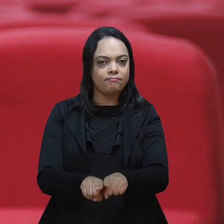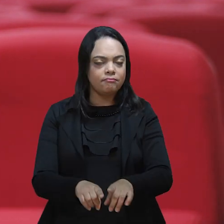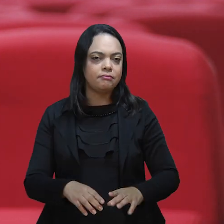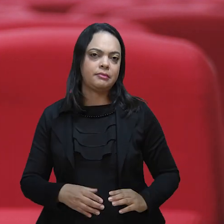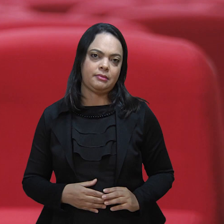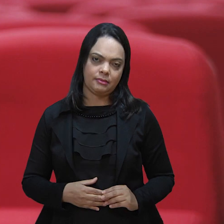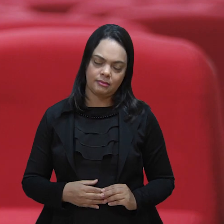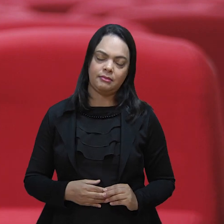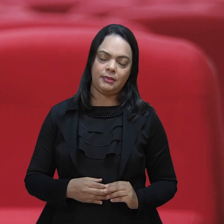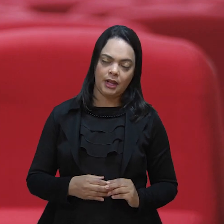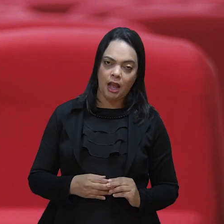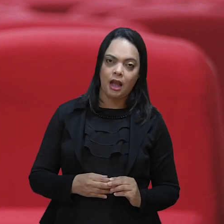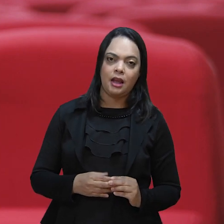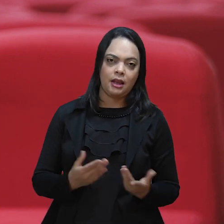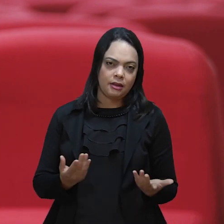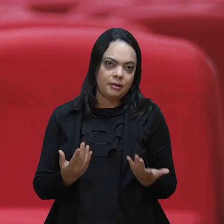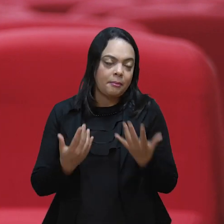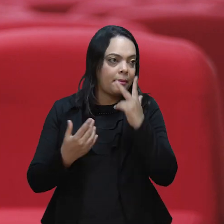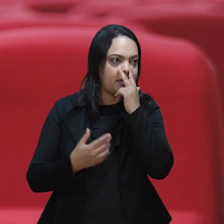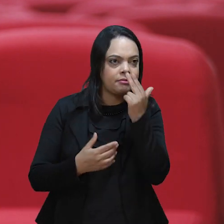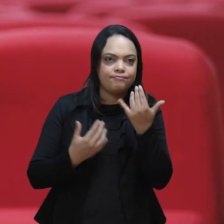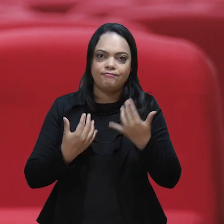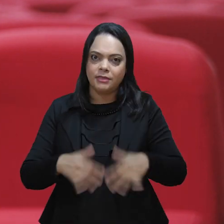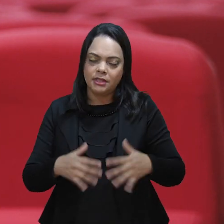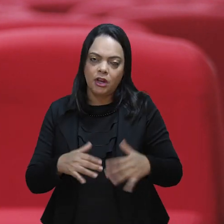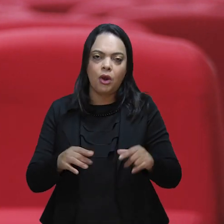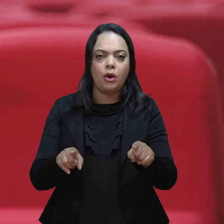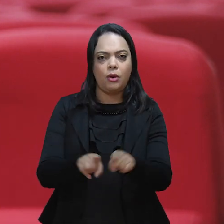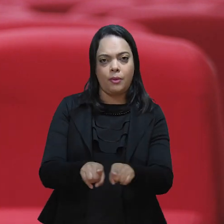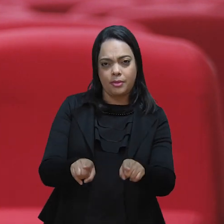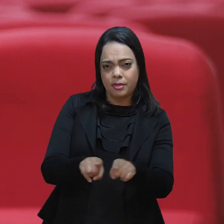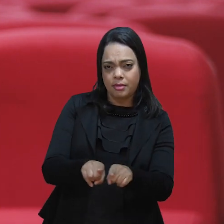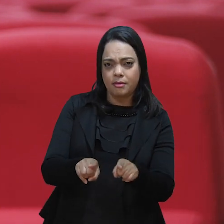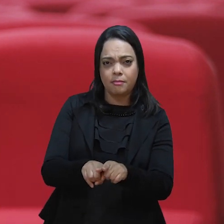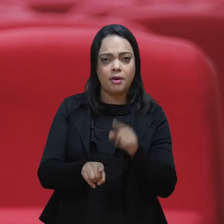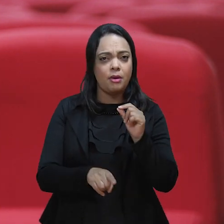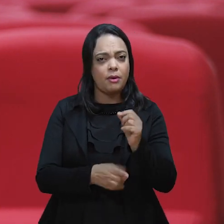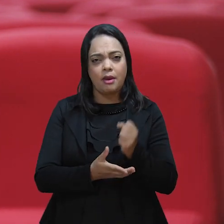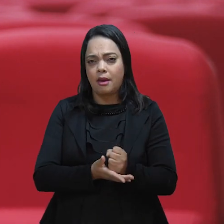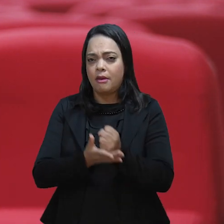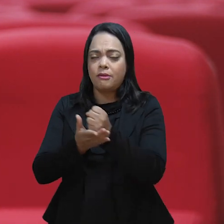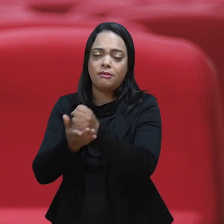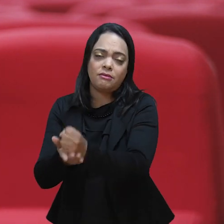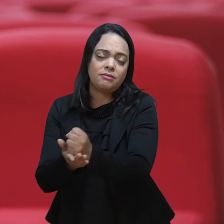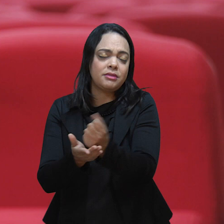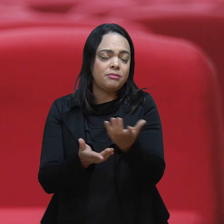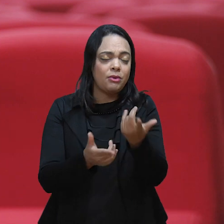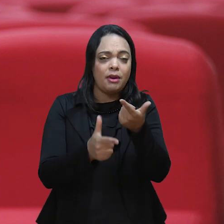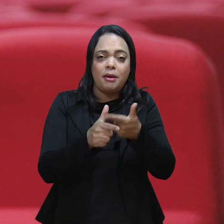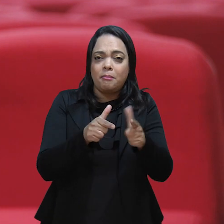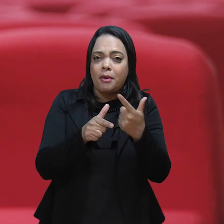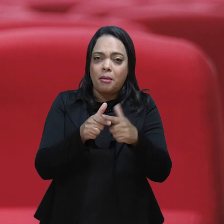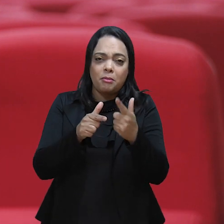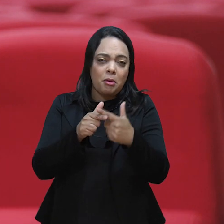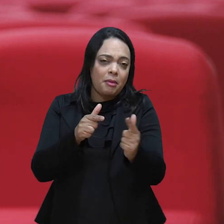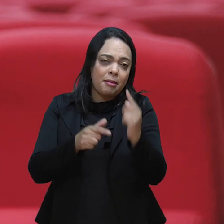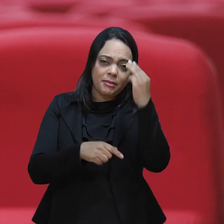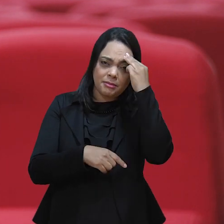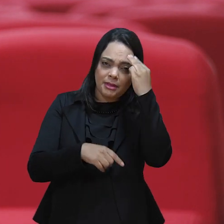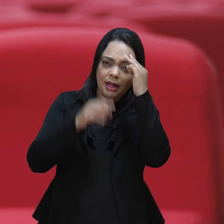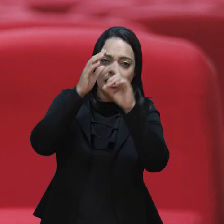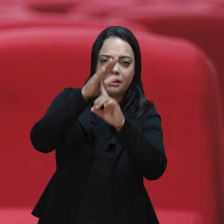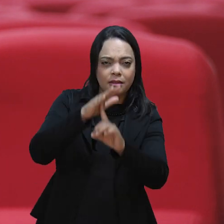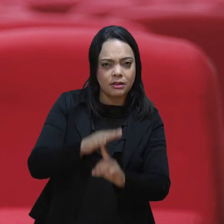serem aumentados, exacerbados, ou até ser mais um contribuinte para o surgimento de transtornos mentais, como depressão,